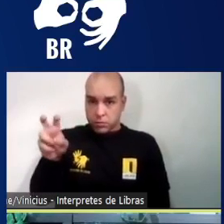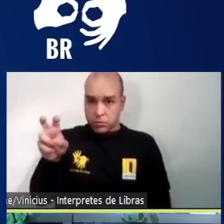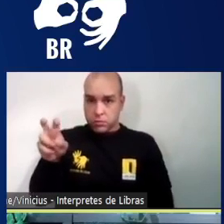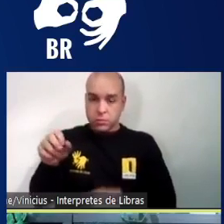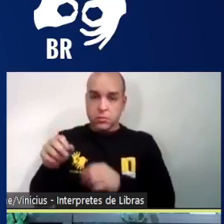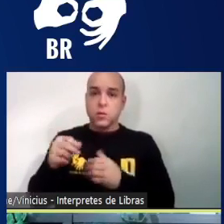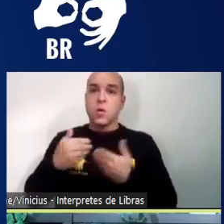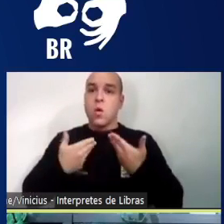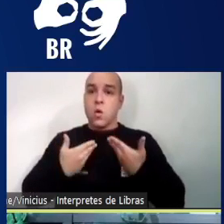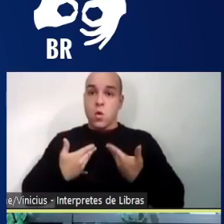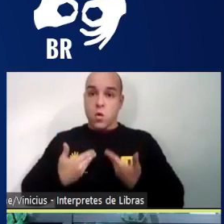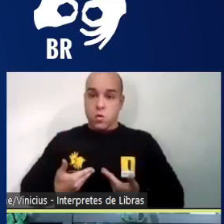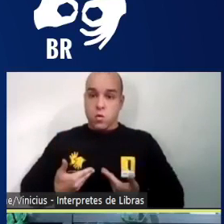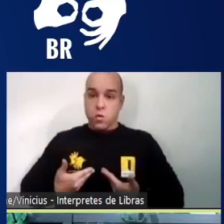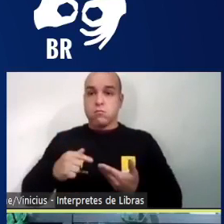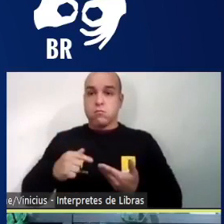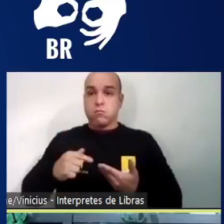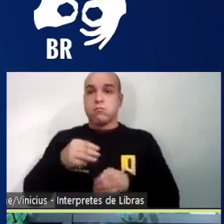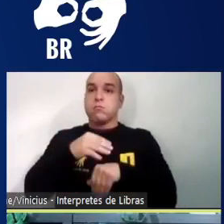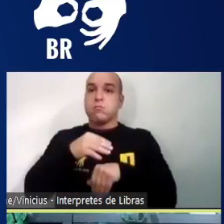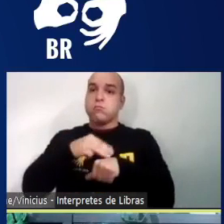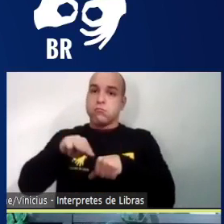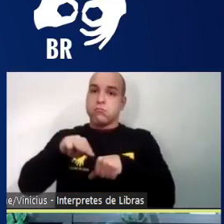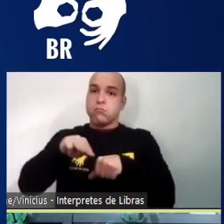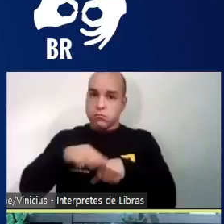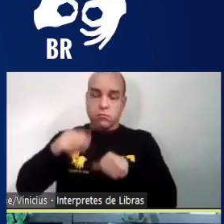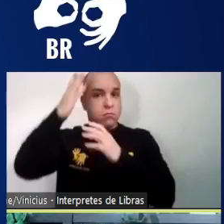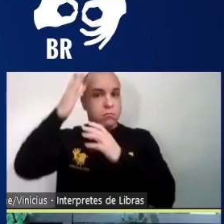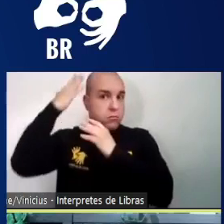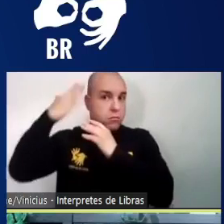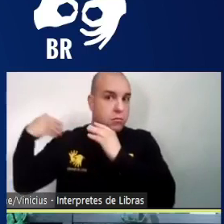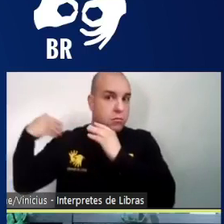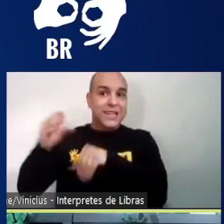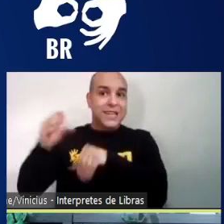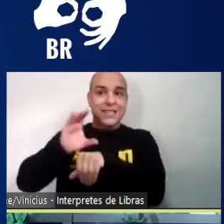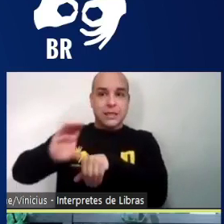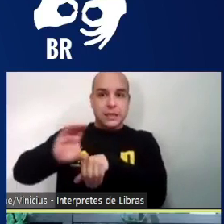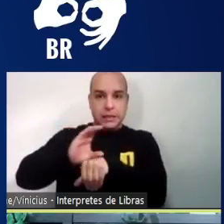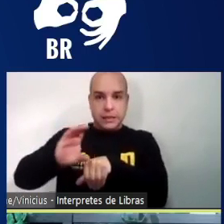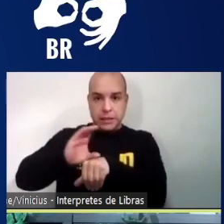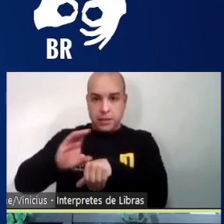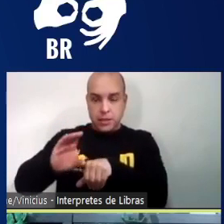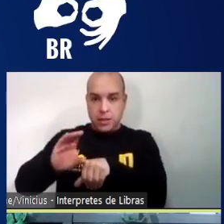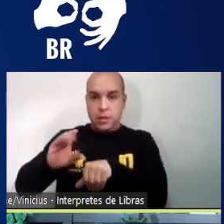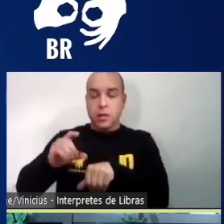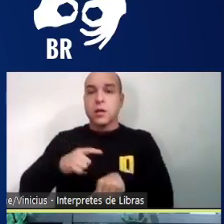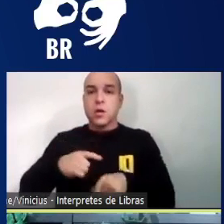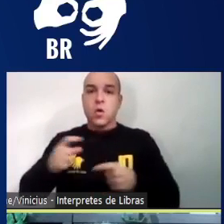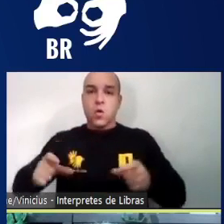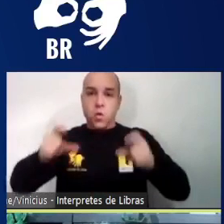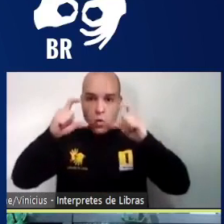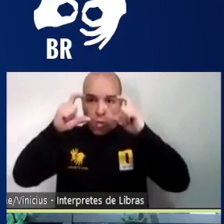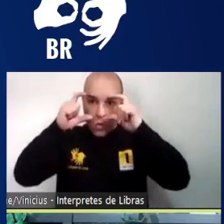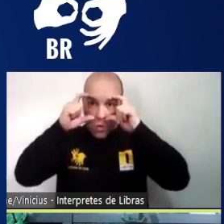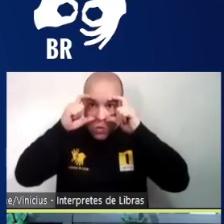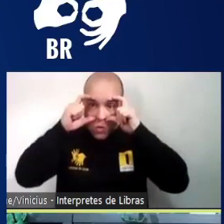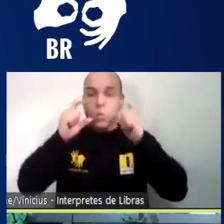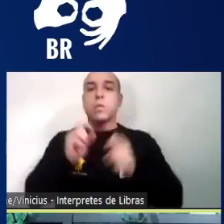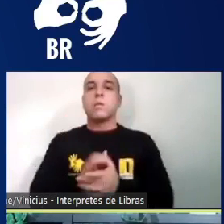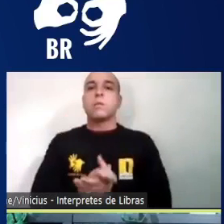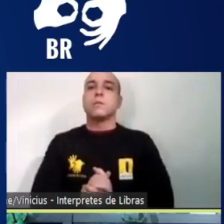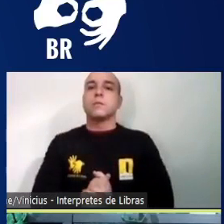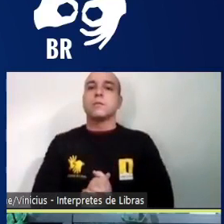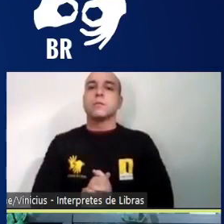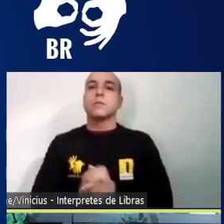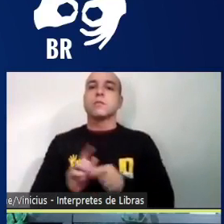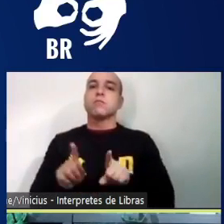parda, cabelos acinzentados, de médio comprimento. Estou aqui utilizando meu óculos de grau,